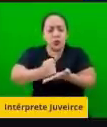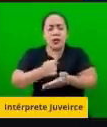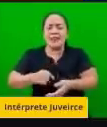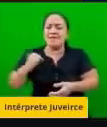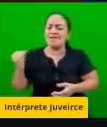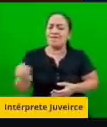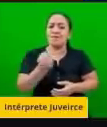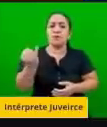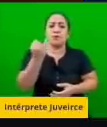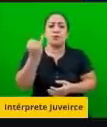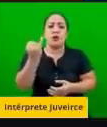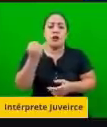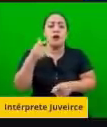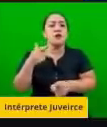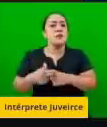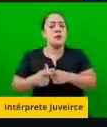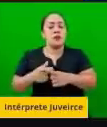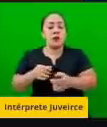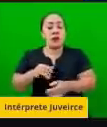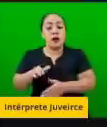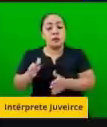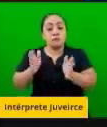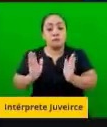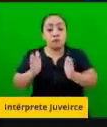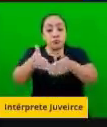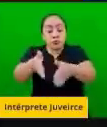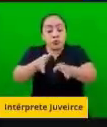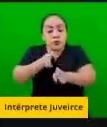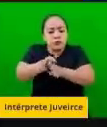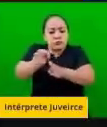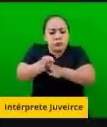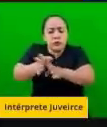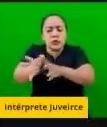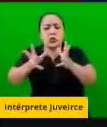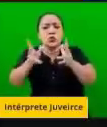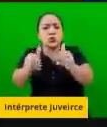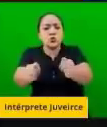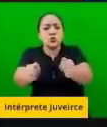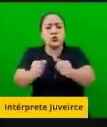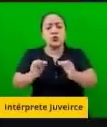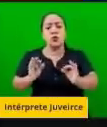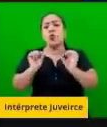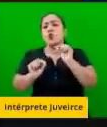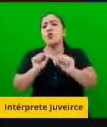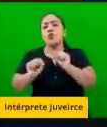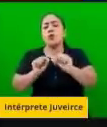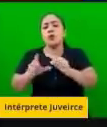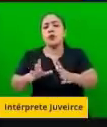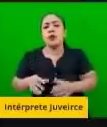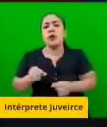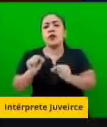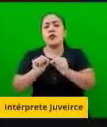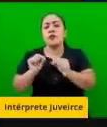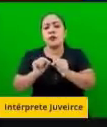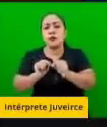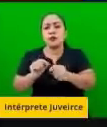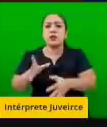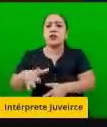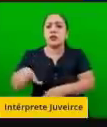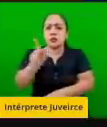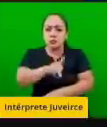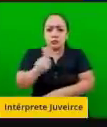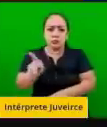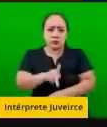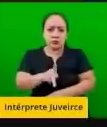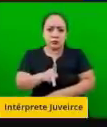sentido de orientar e de dar um sentido para a atuação do professor durante esse período